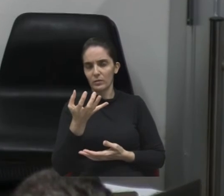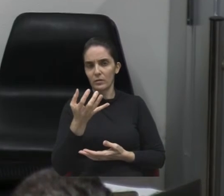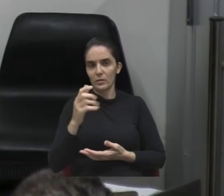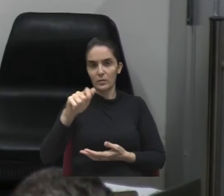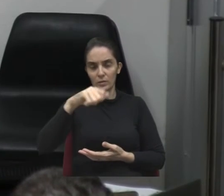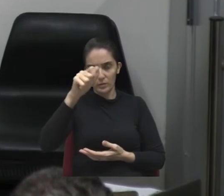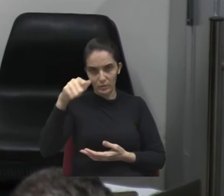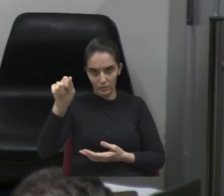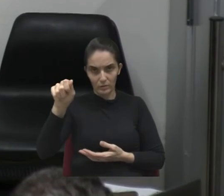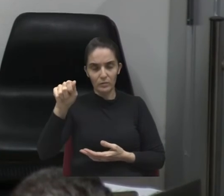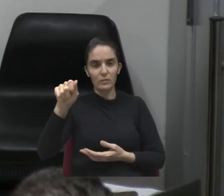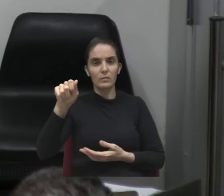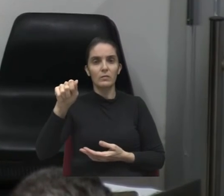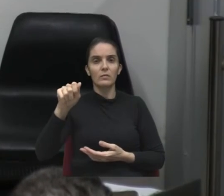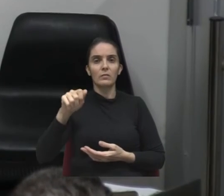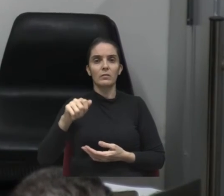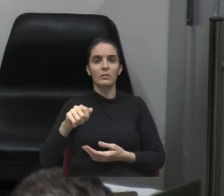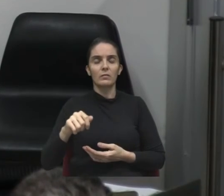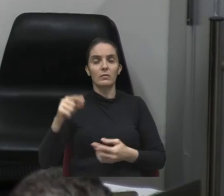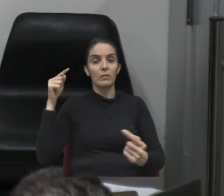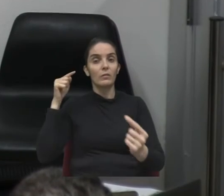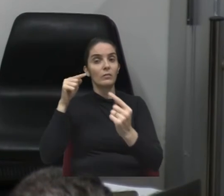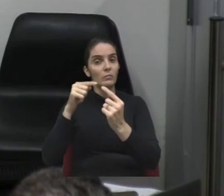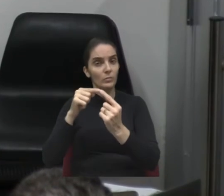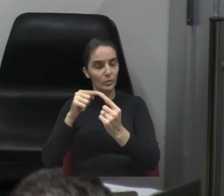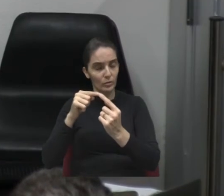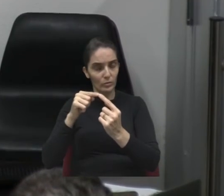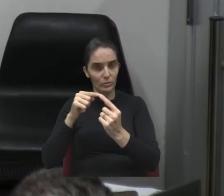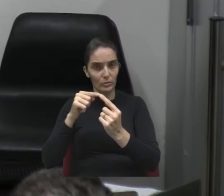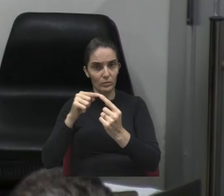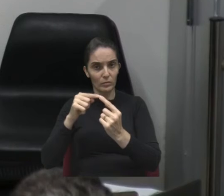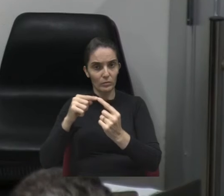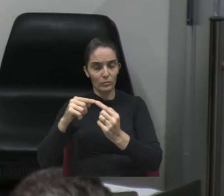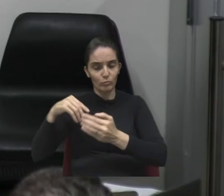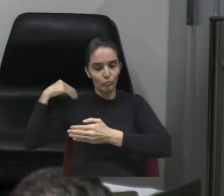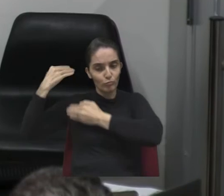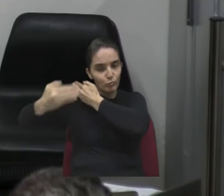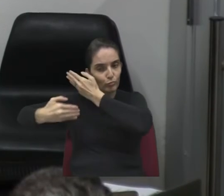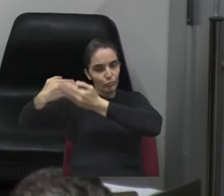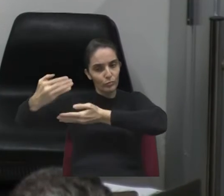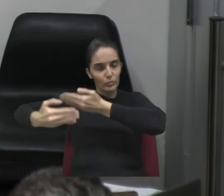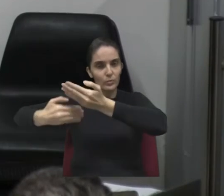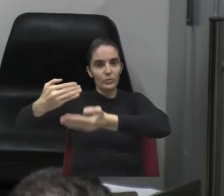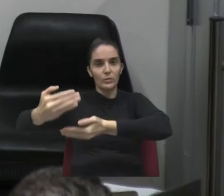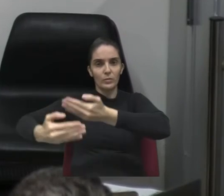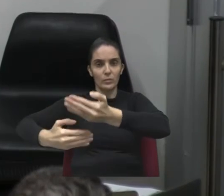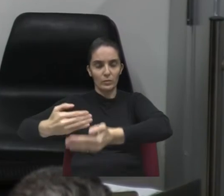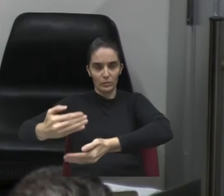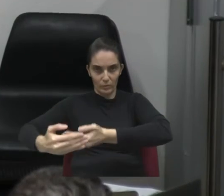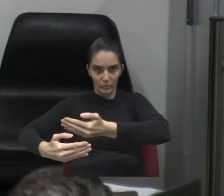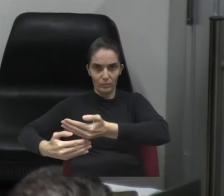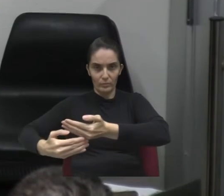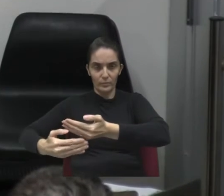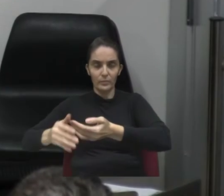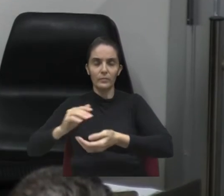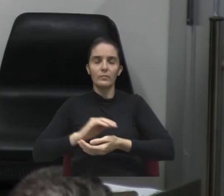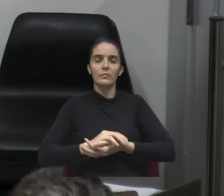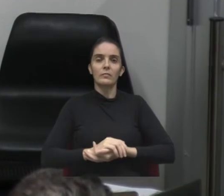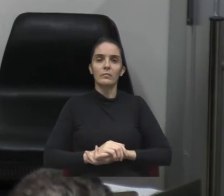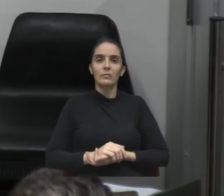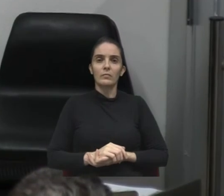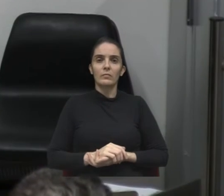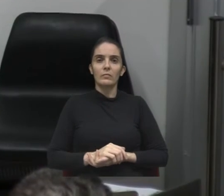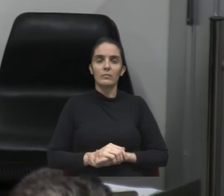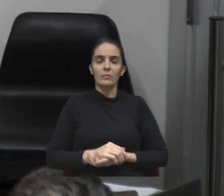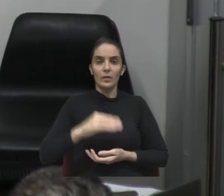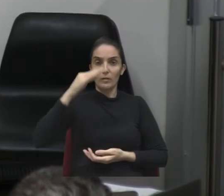associação como uma forma de perpetuar a memória. E dizer que o Exército,